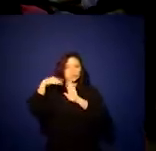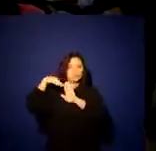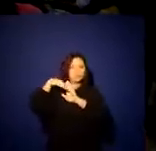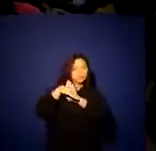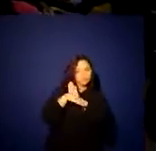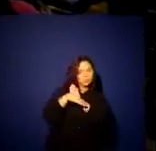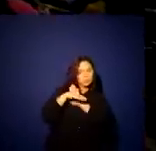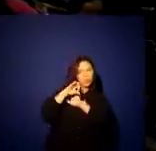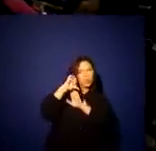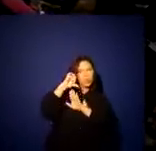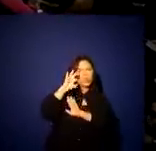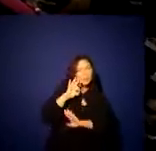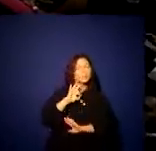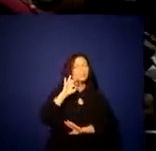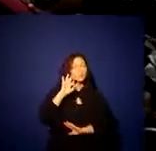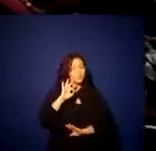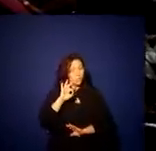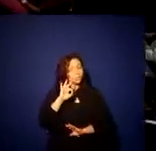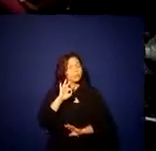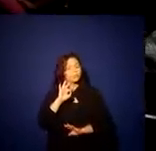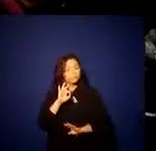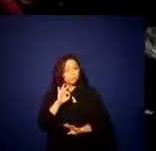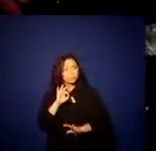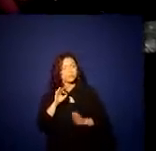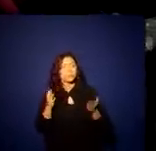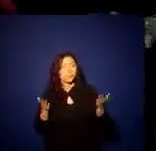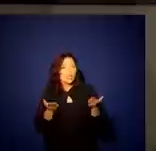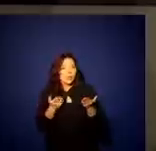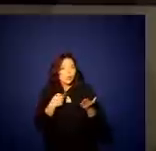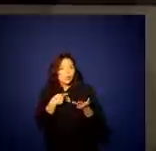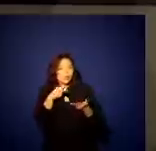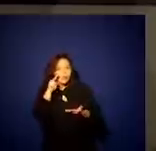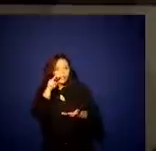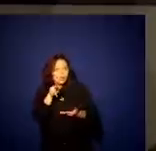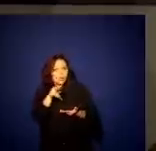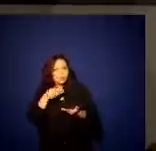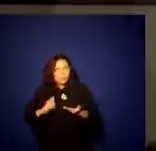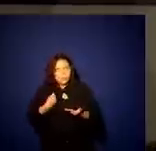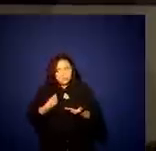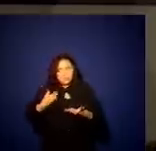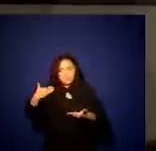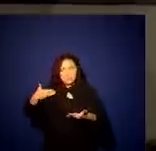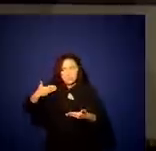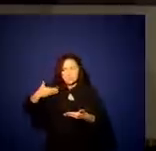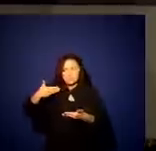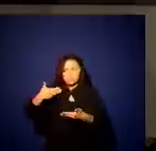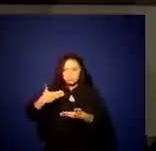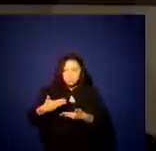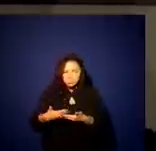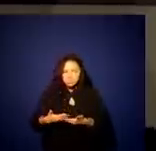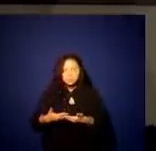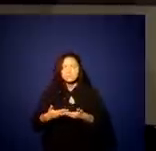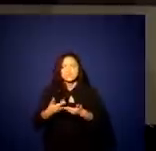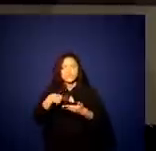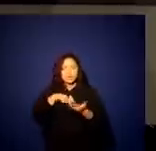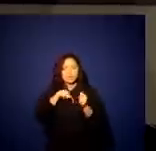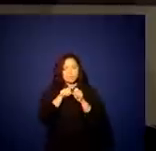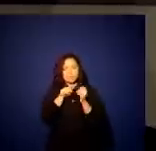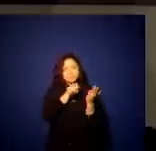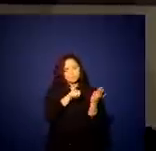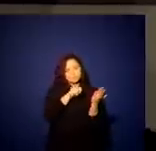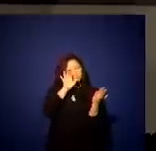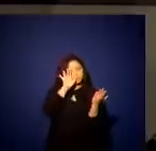então isso foi o grande crowden que a gente viveu né viabilizou grandes teses